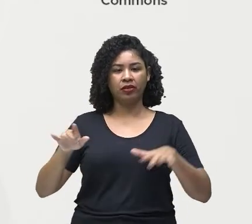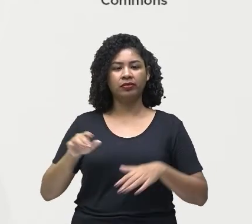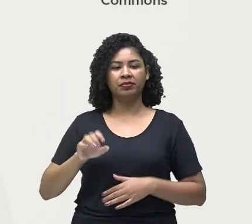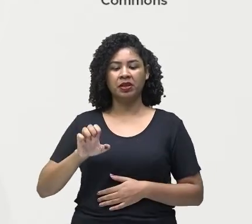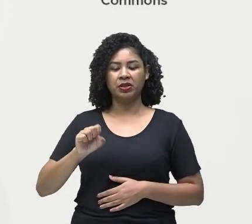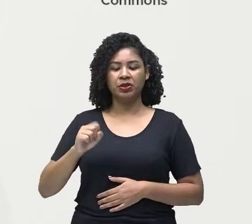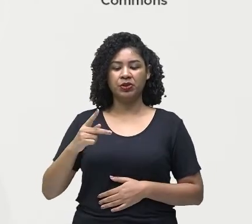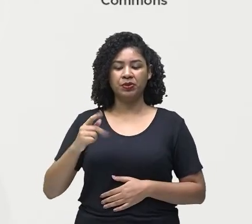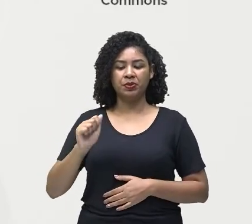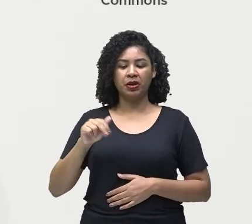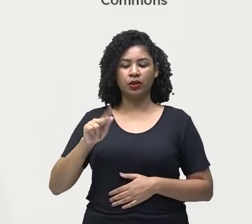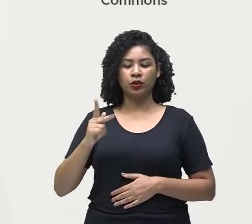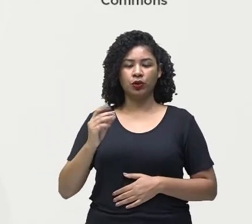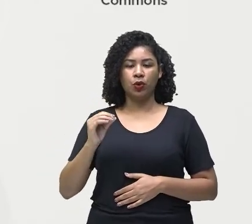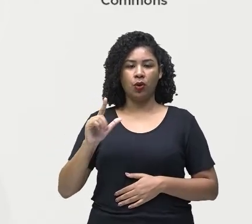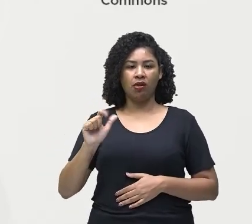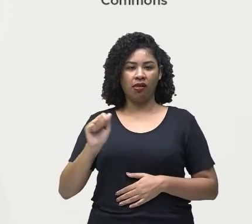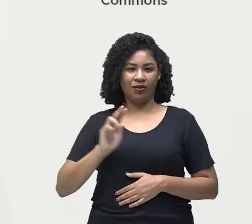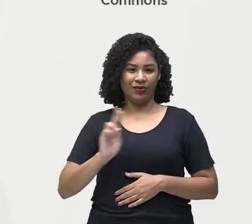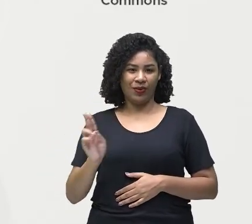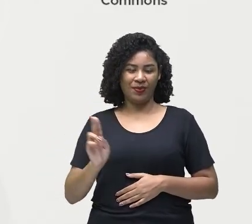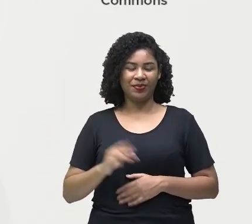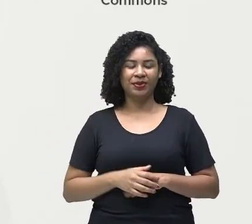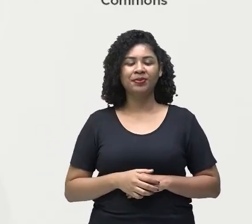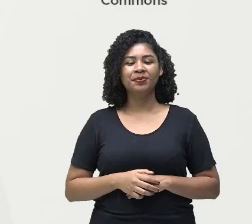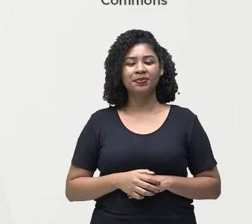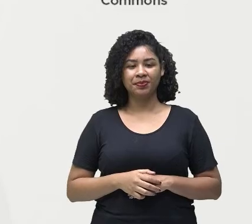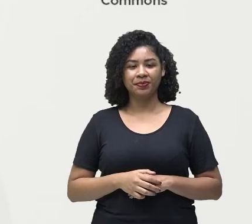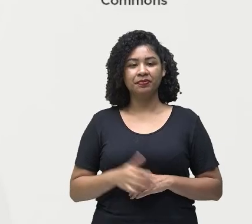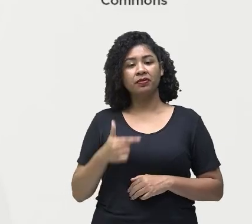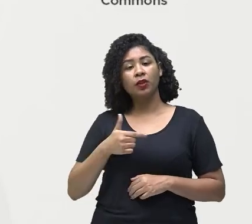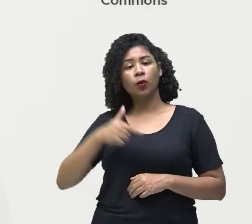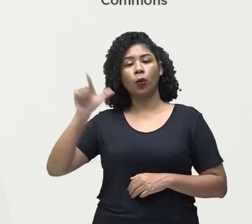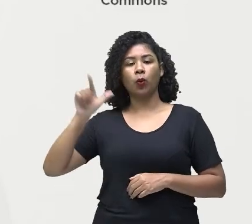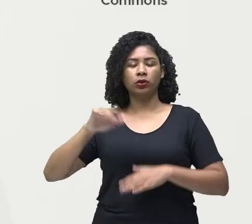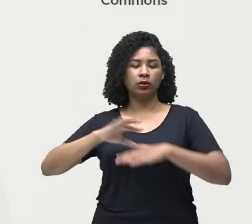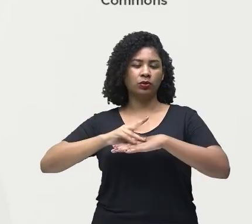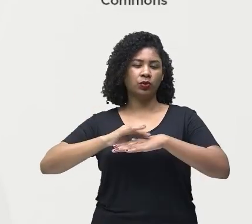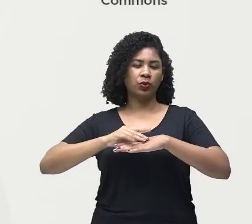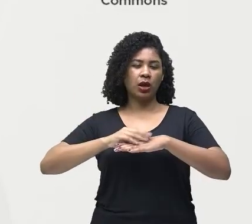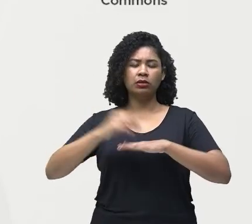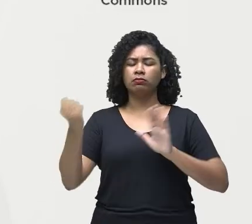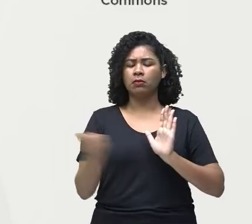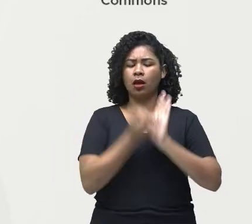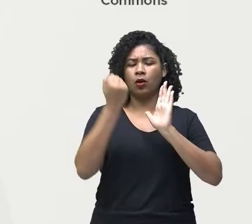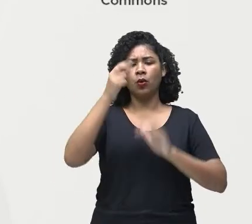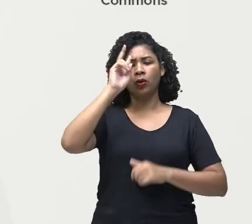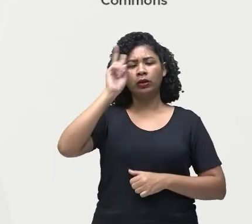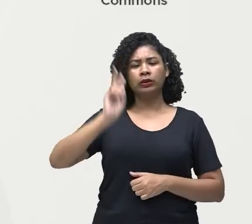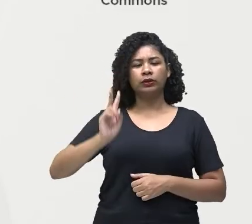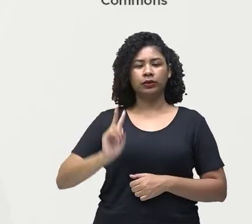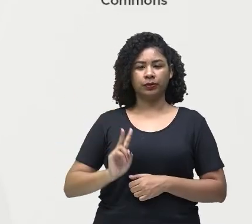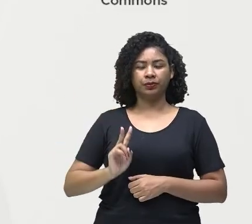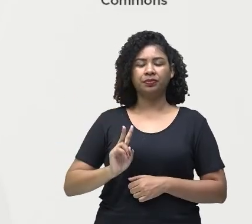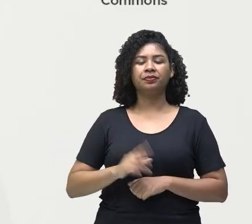gripe espanhola. A outra pandemia histórica que também atingiu